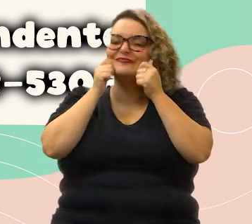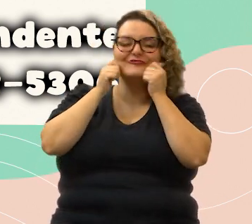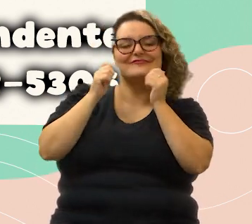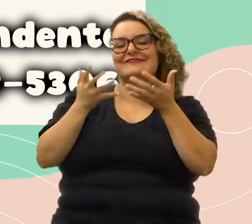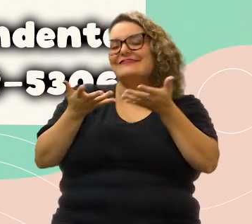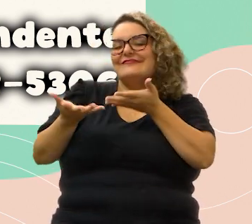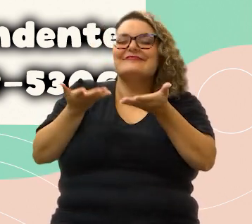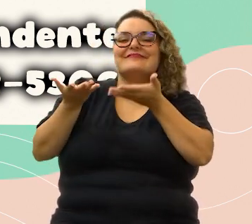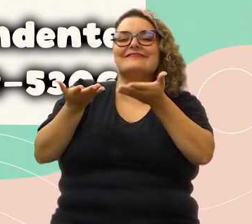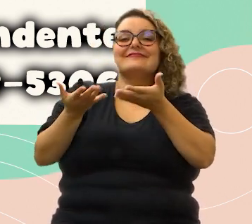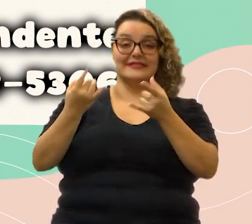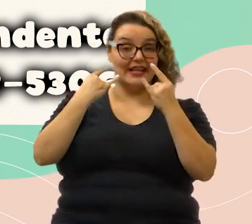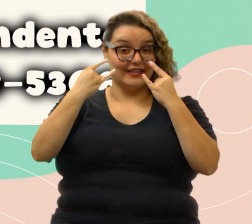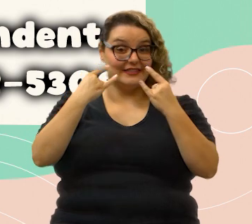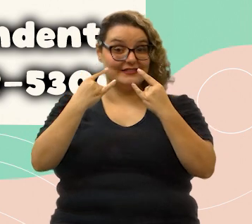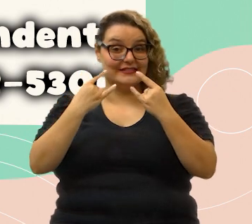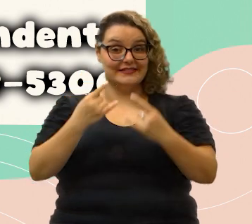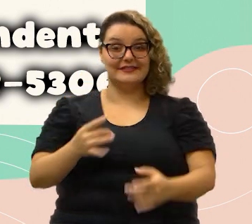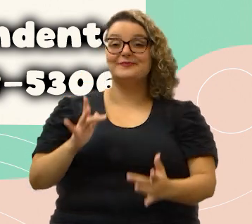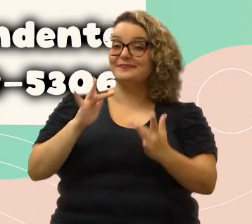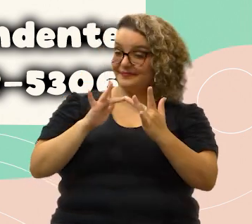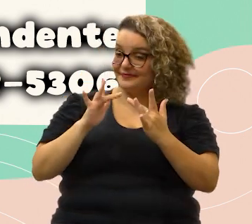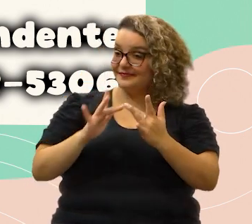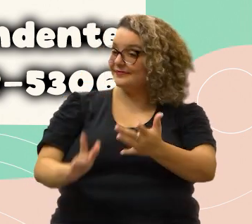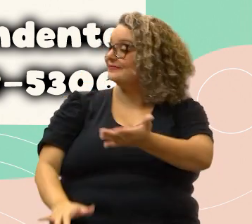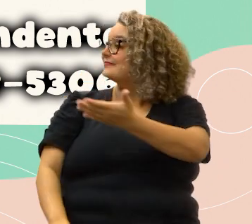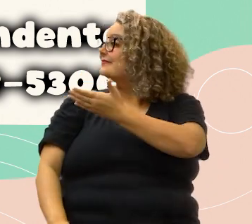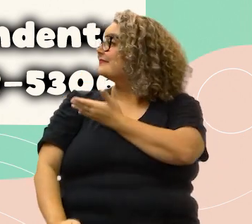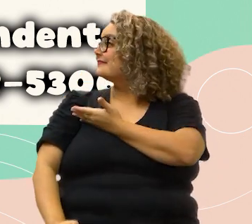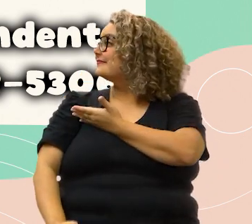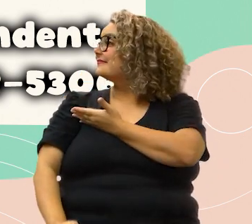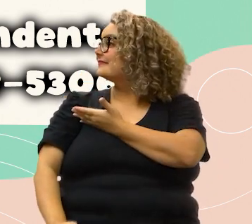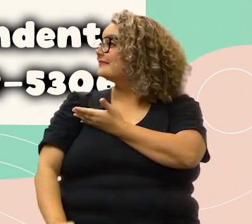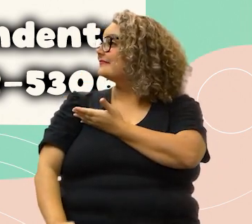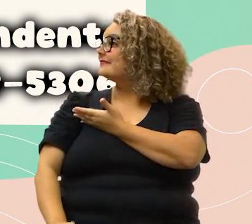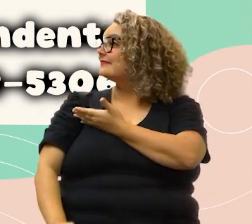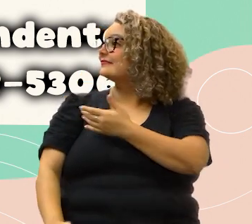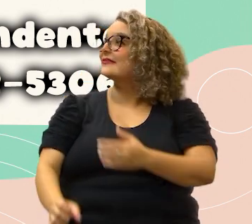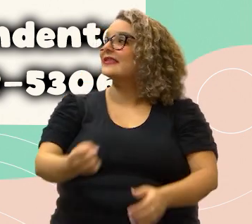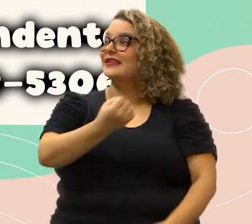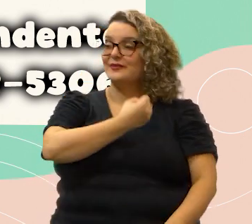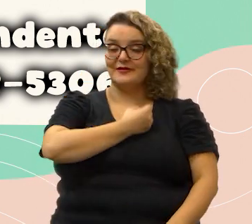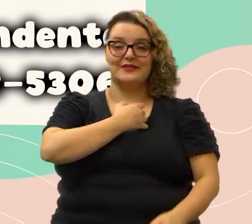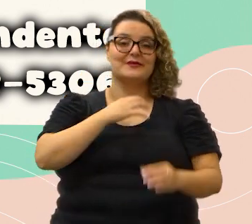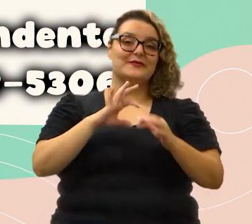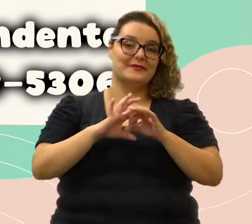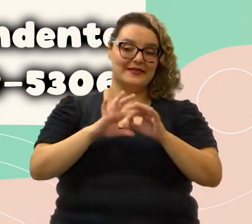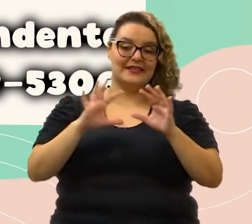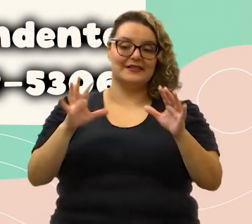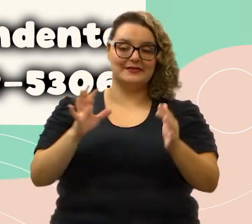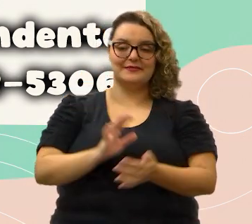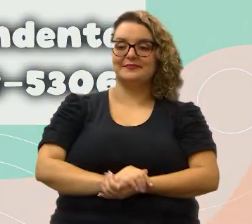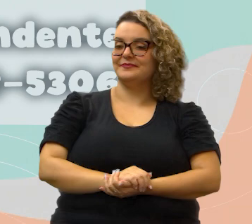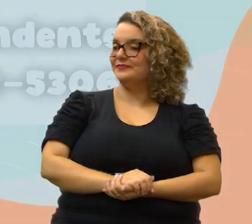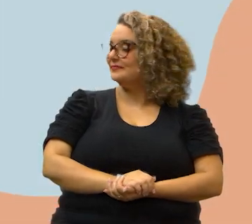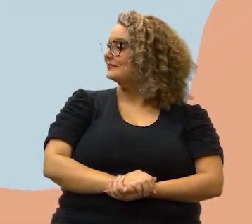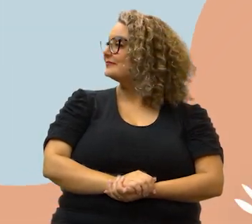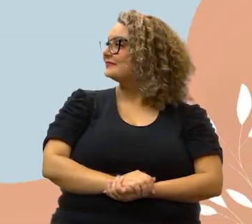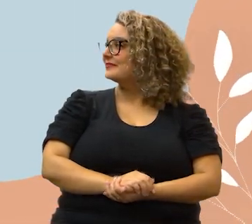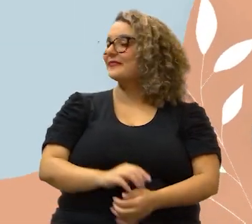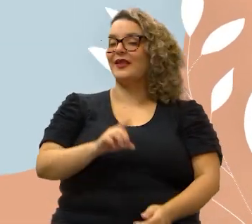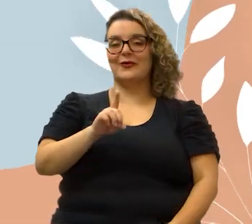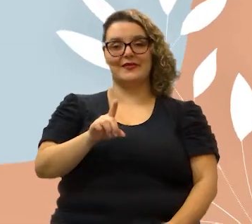mimos. Se interessou? Entre em contato com a protetora independente pelo número disponível. E